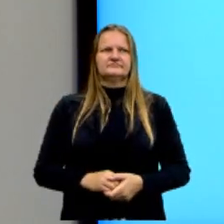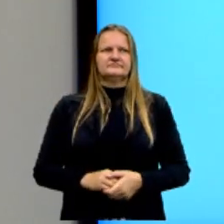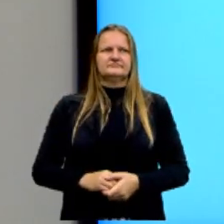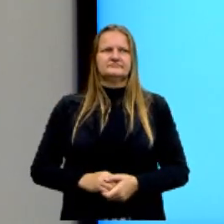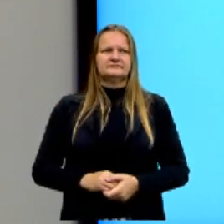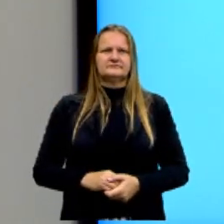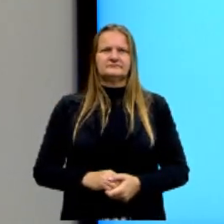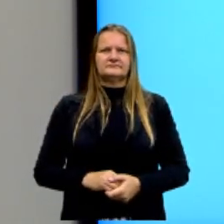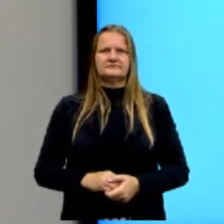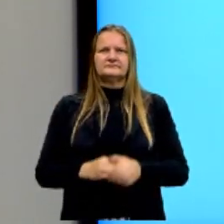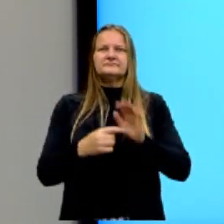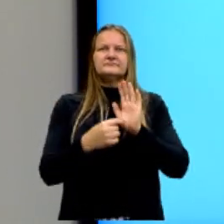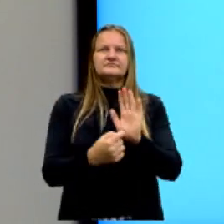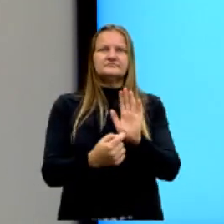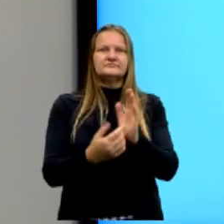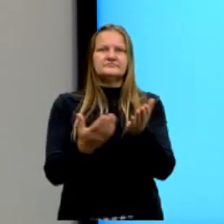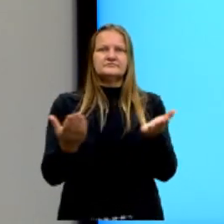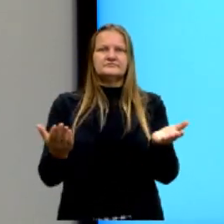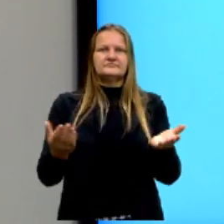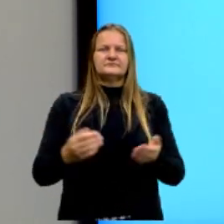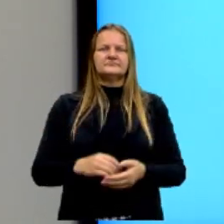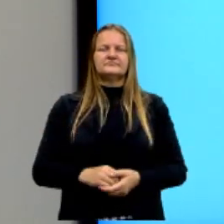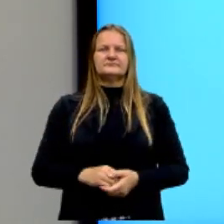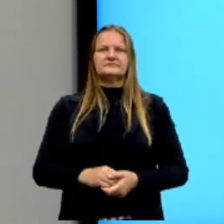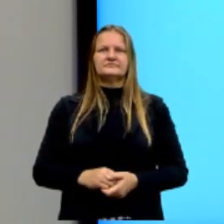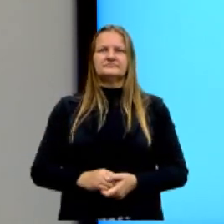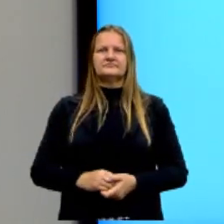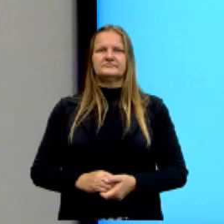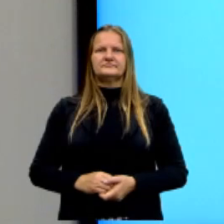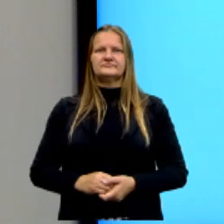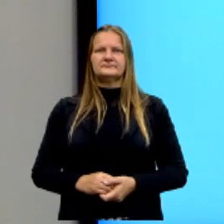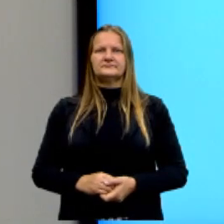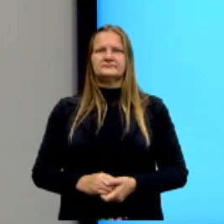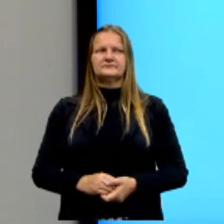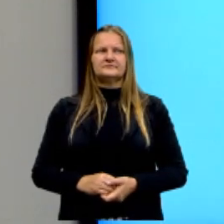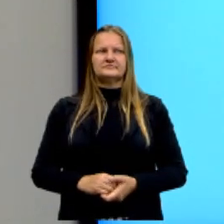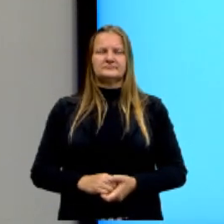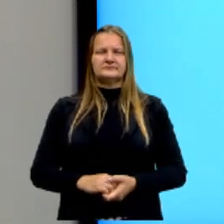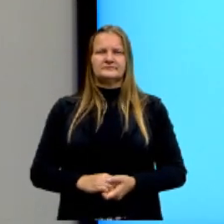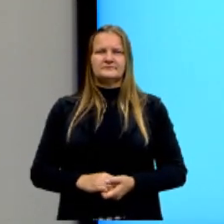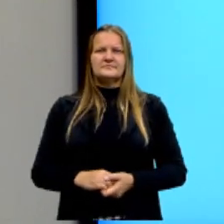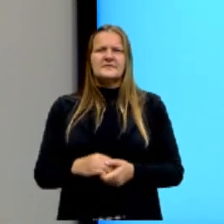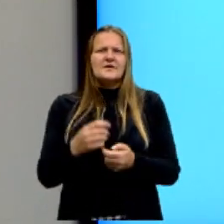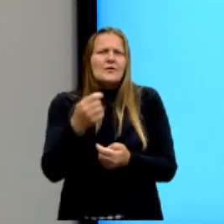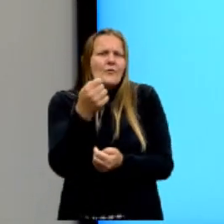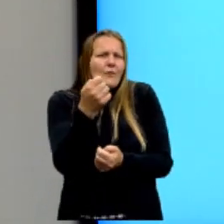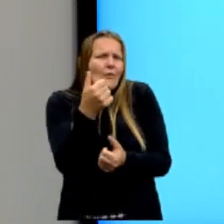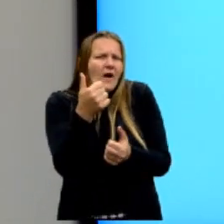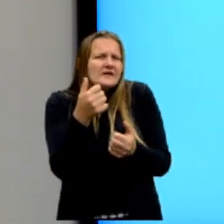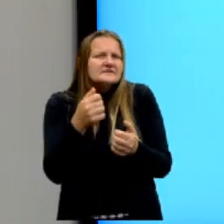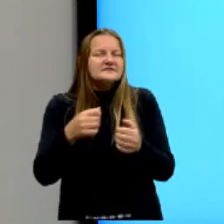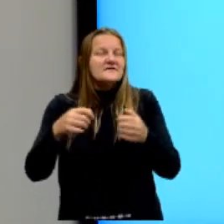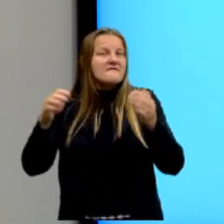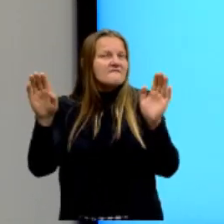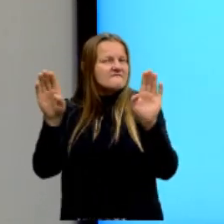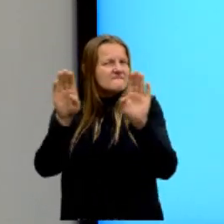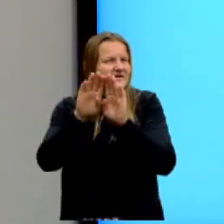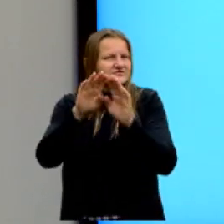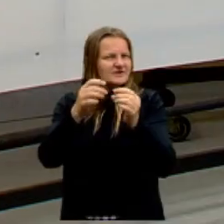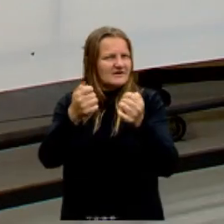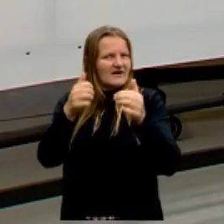e vamos ver aqui isto e para fecharmos com chave de